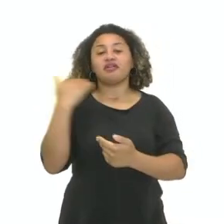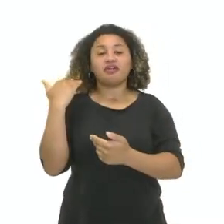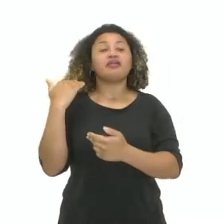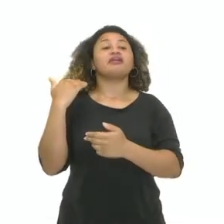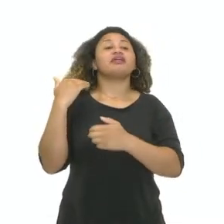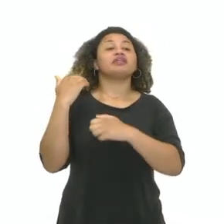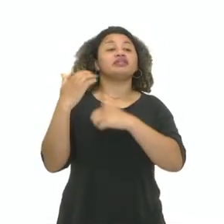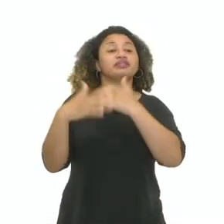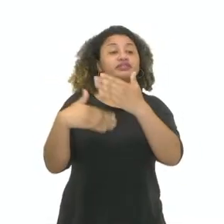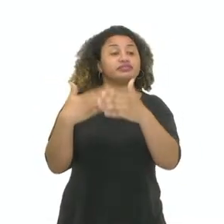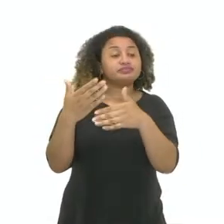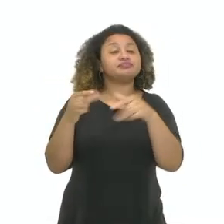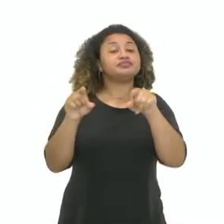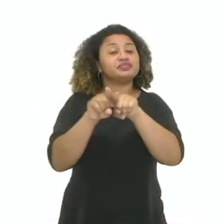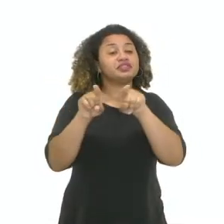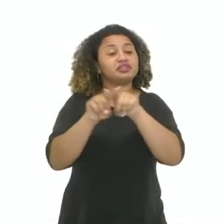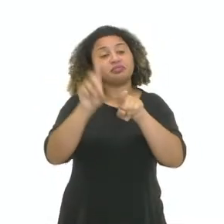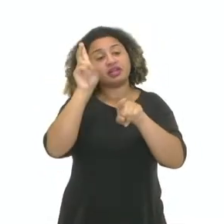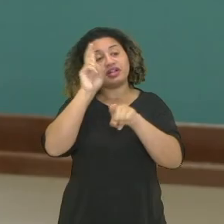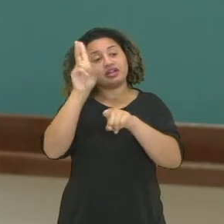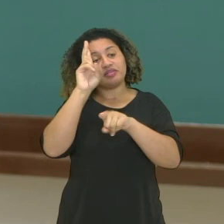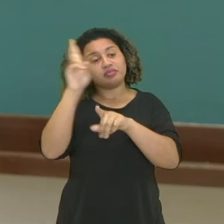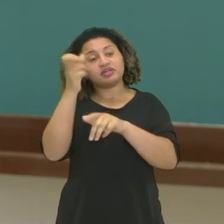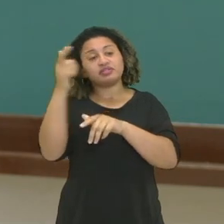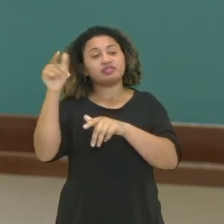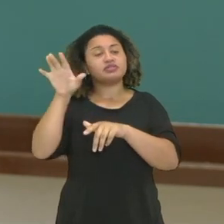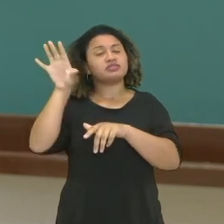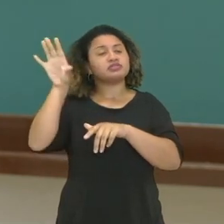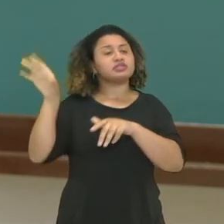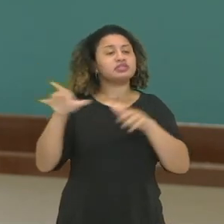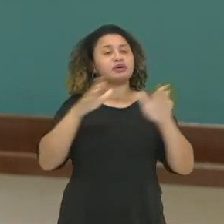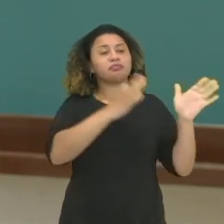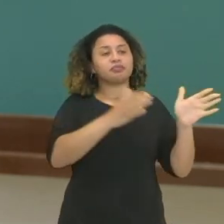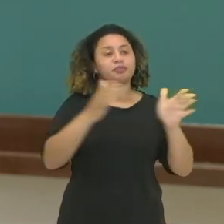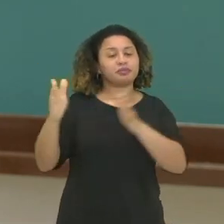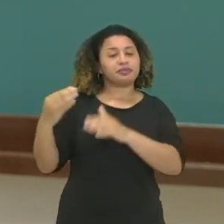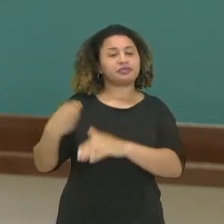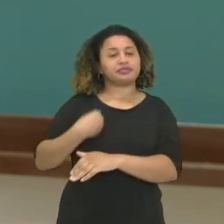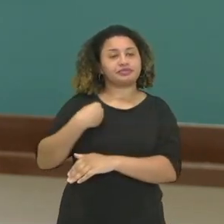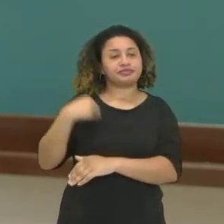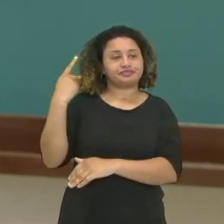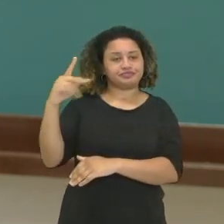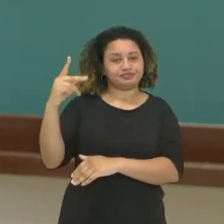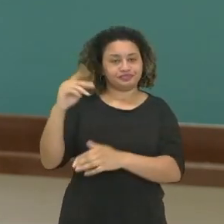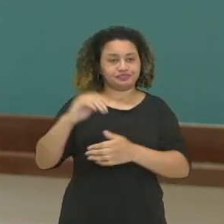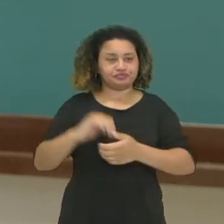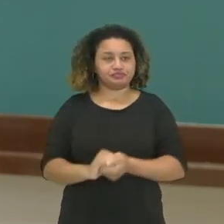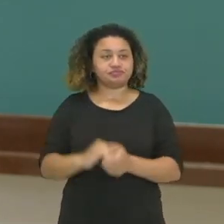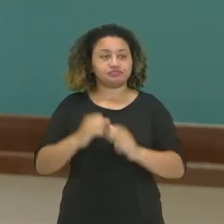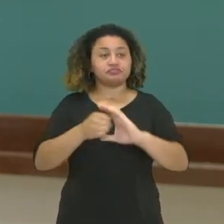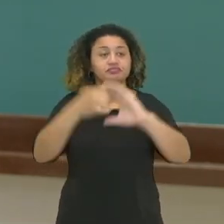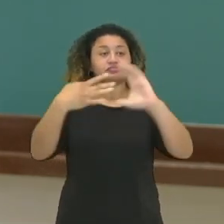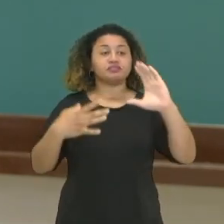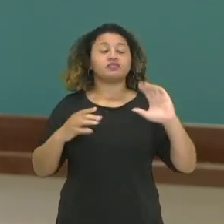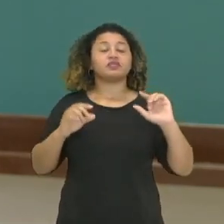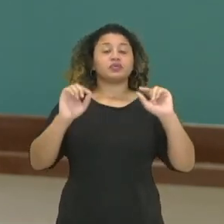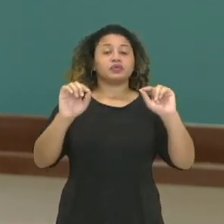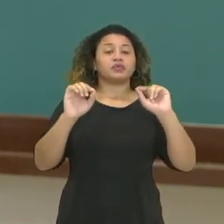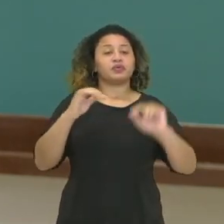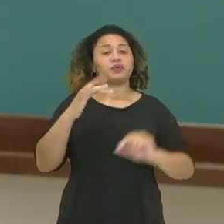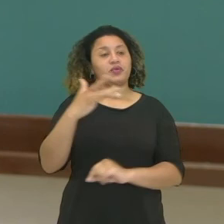passando aleatoriamente por outras fases da vida. Características? Então, o